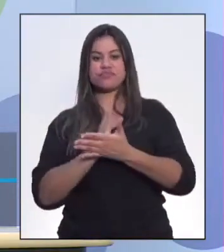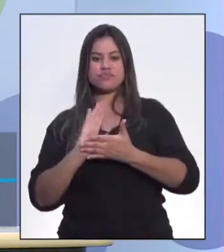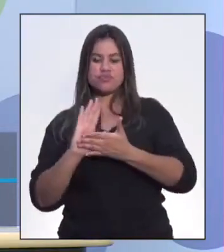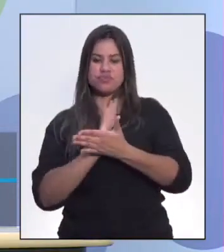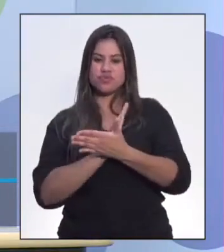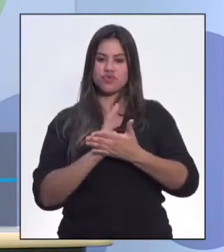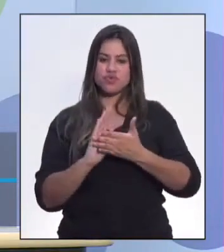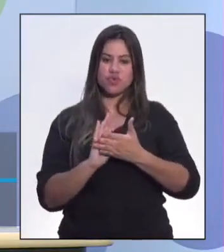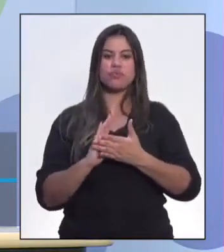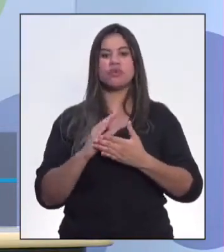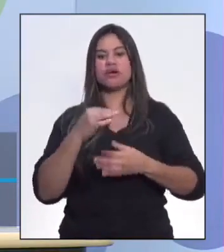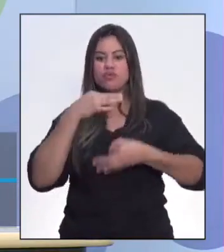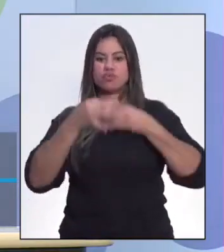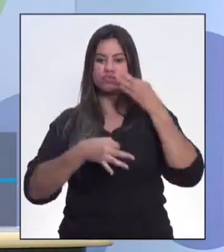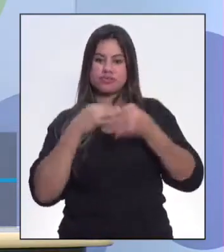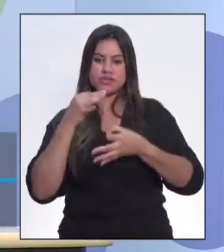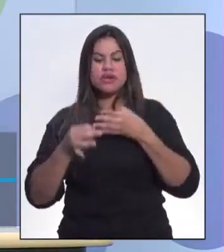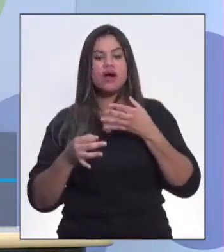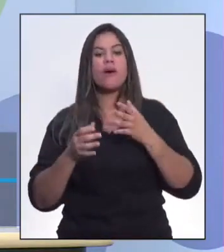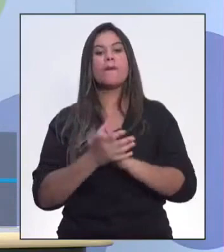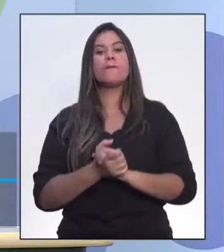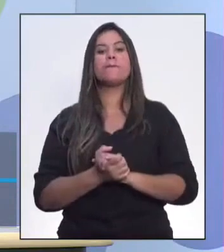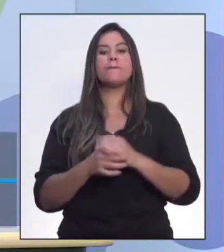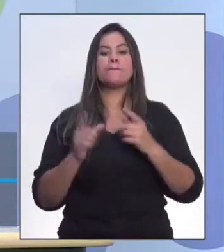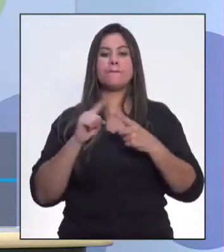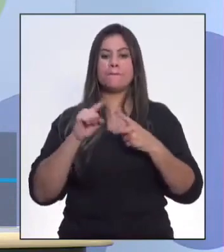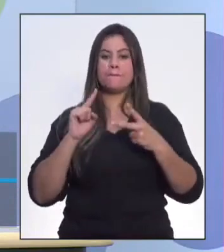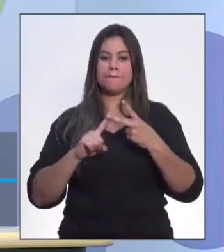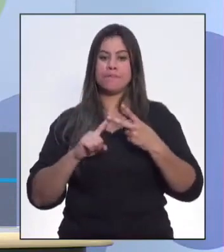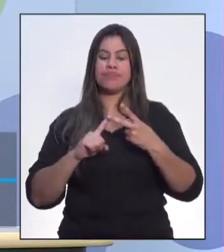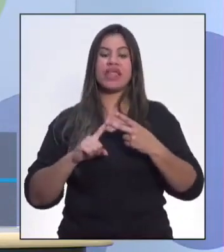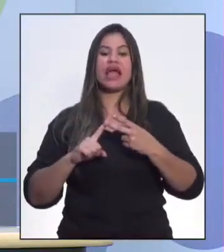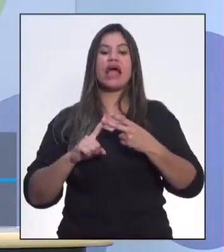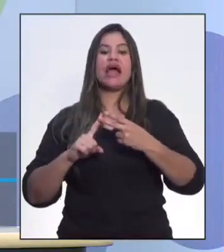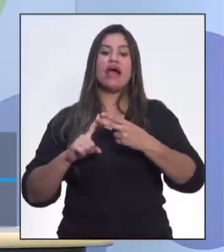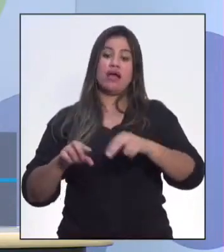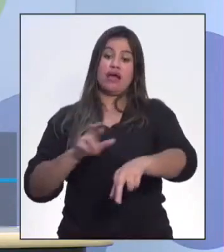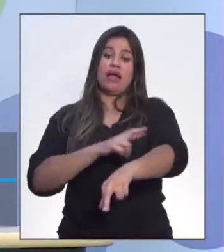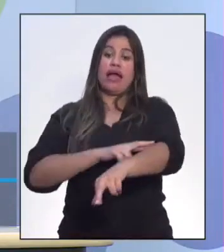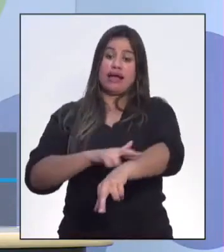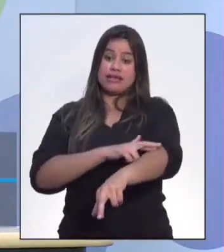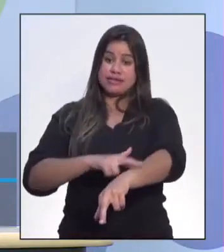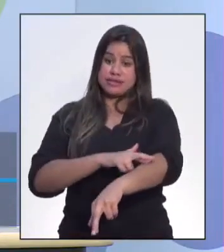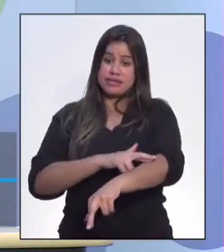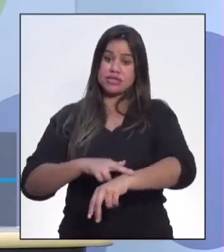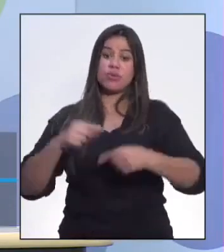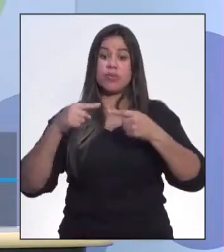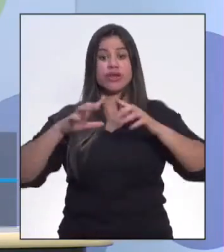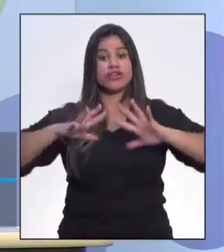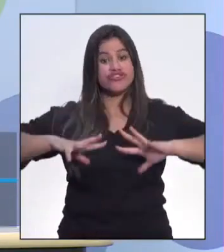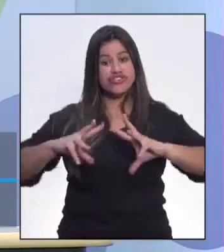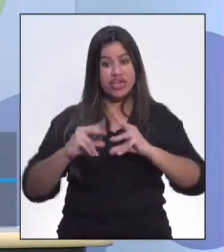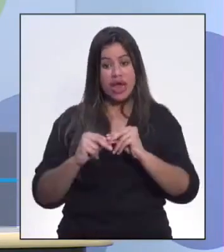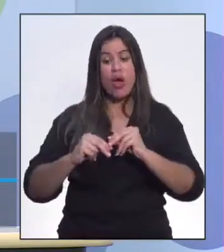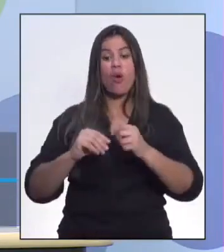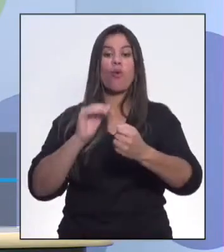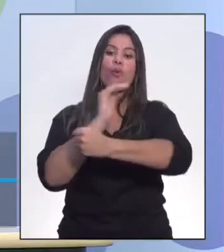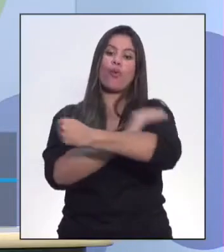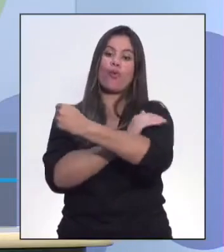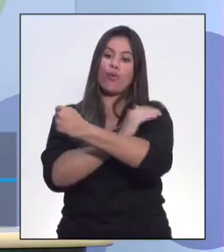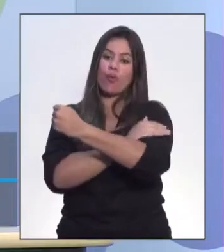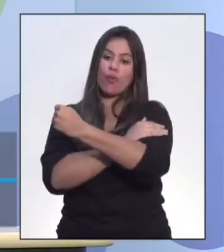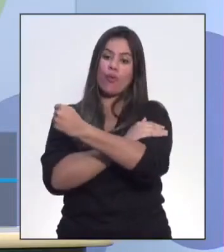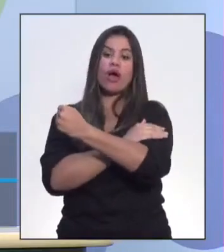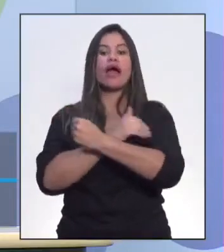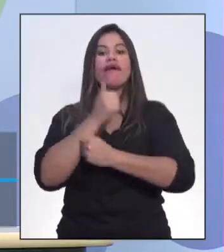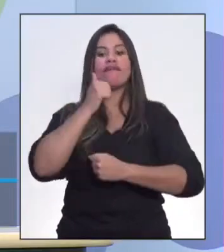só umas considerações. Não, por exemplo, colocaram sobre a questão do racismo. Realmente, o que a gente está falando aqui é do geral, no movimento feminista, a gente tem aqui